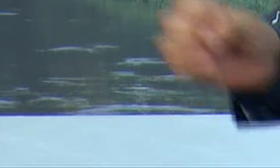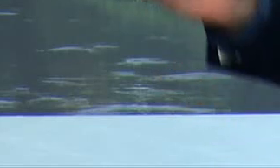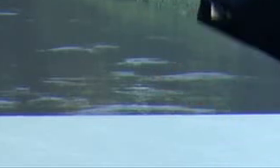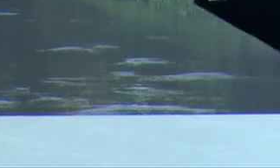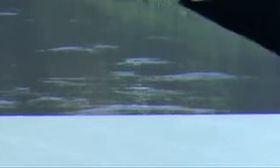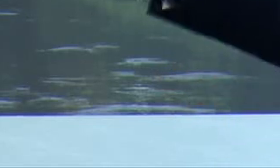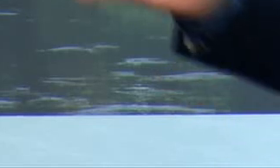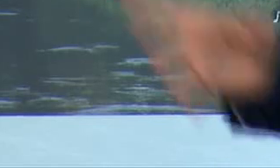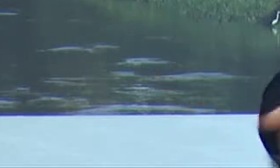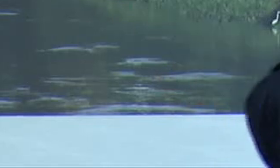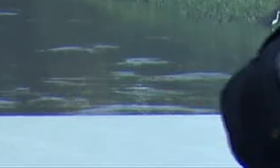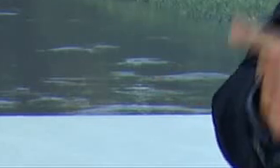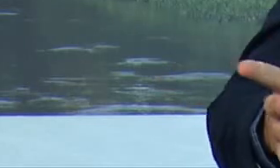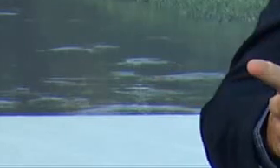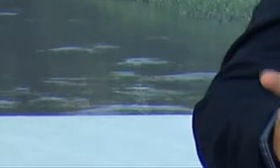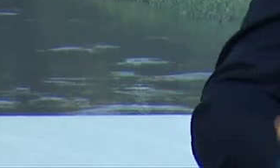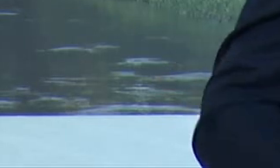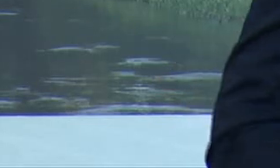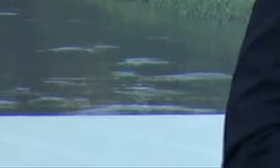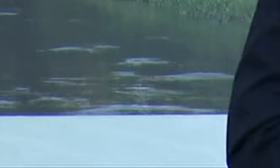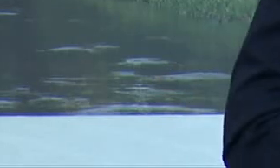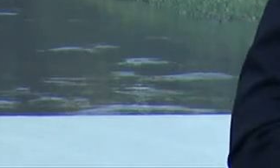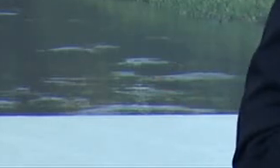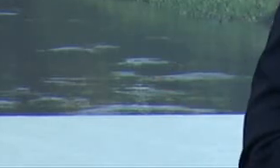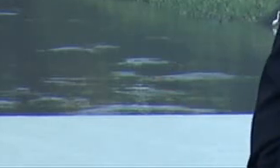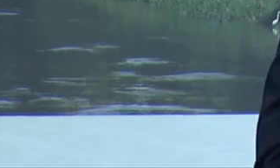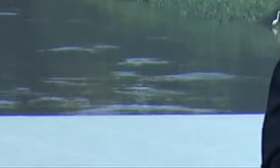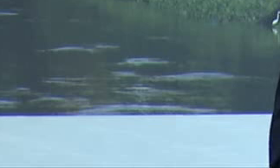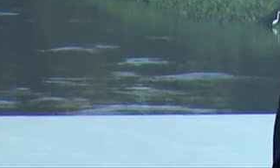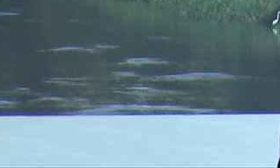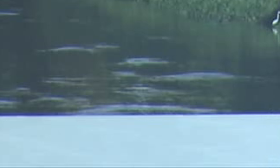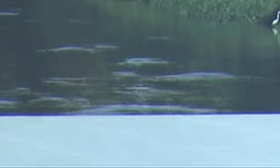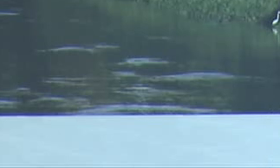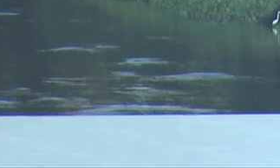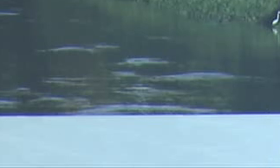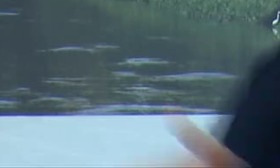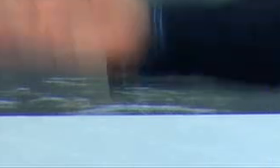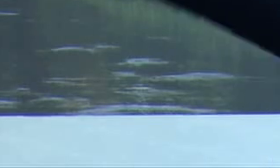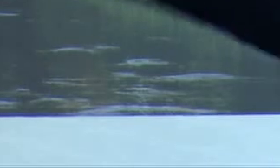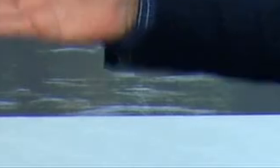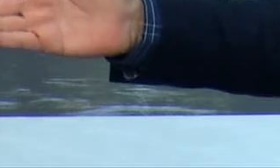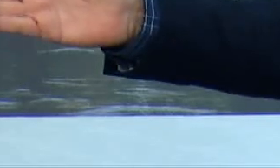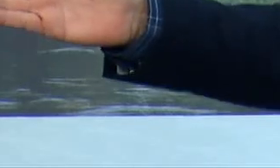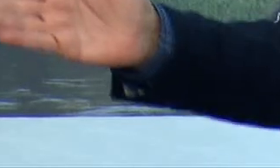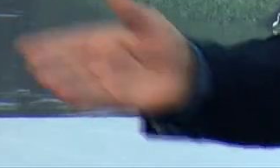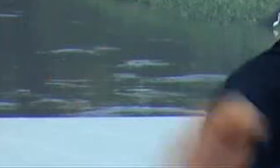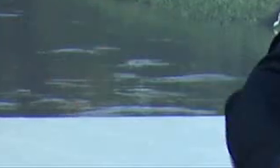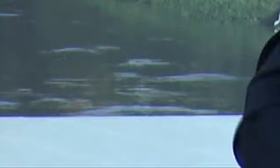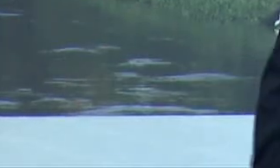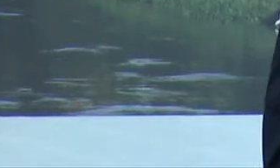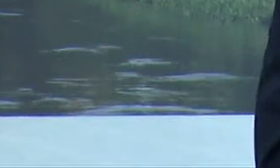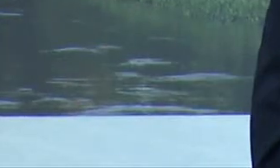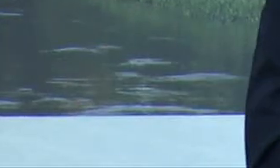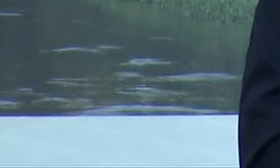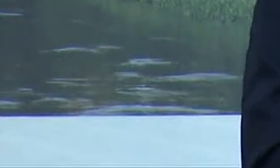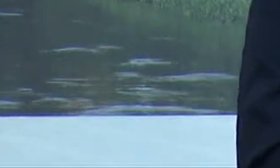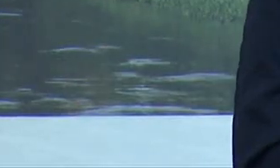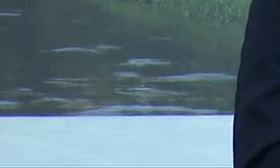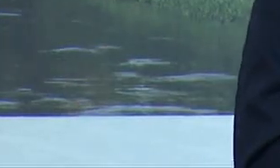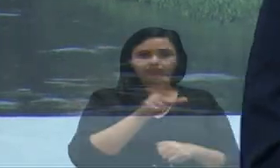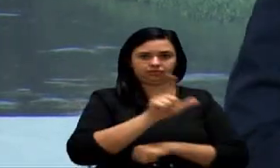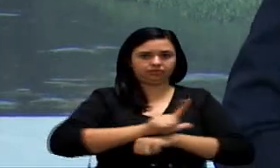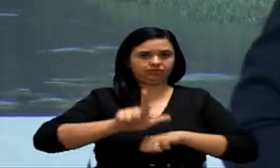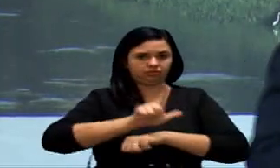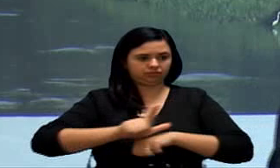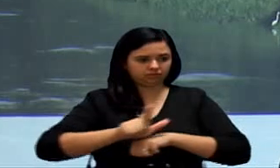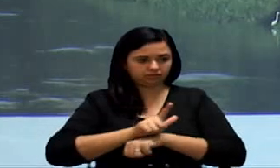Aqueles comerciantes que vendem o pingado. E eu recebi um comerciante, é cacho de banana na Serra, que trabalha 30